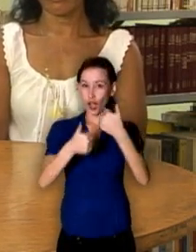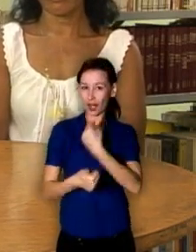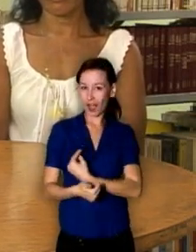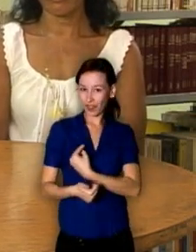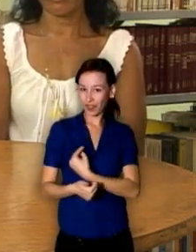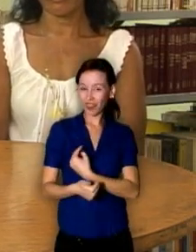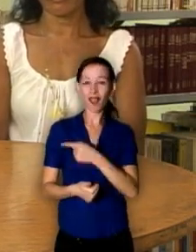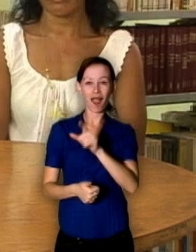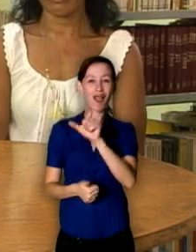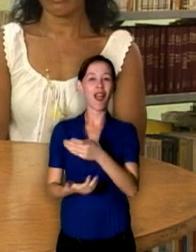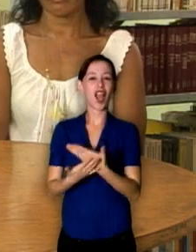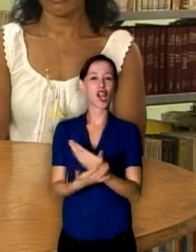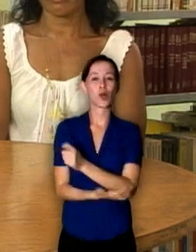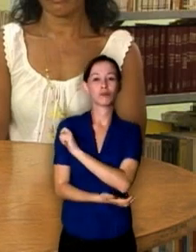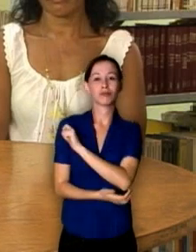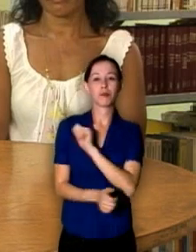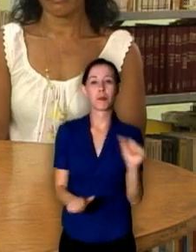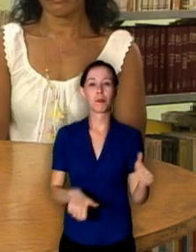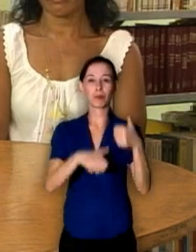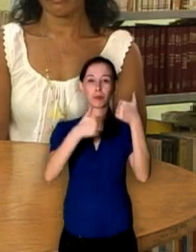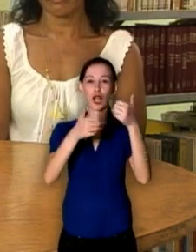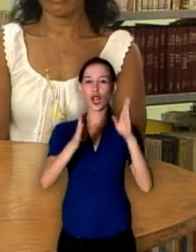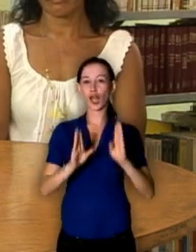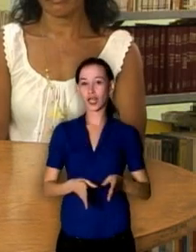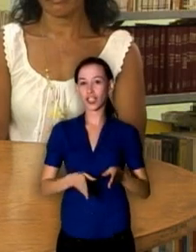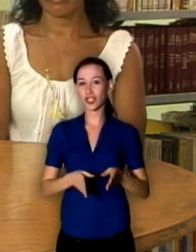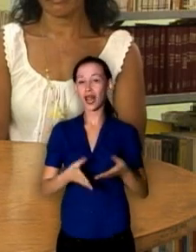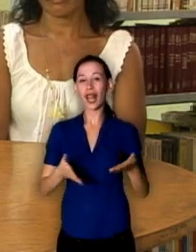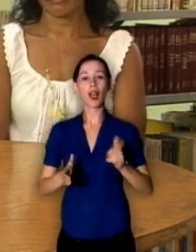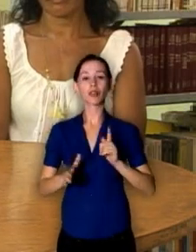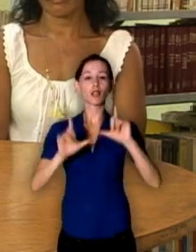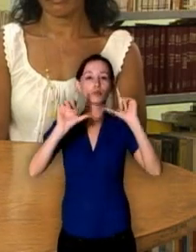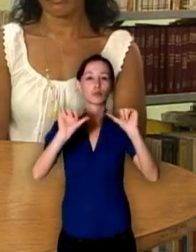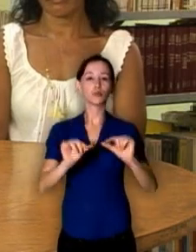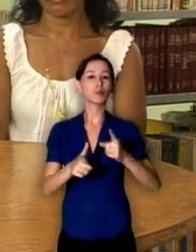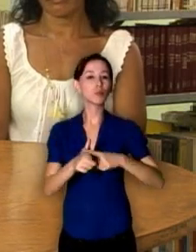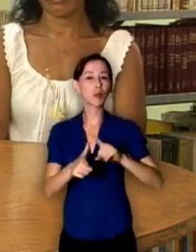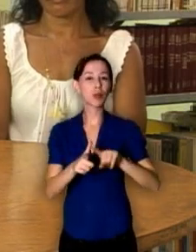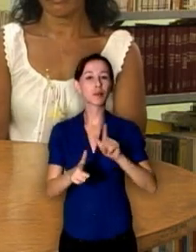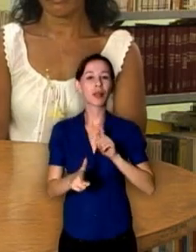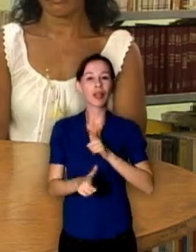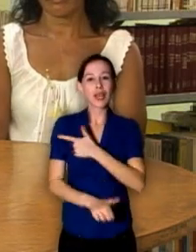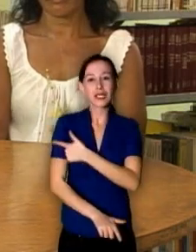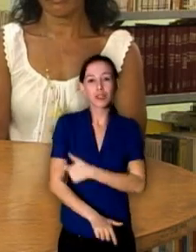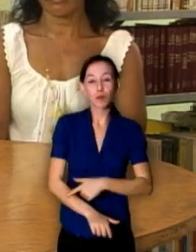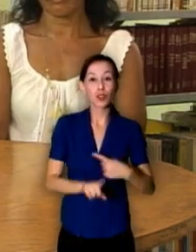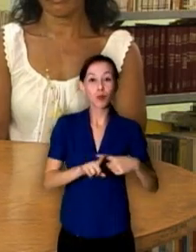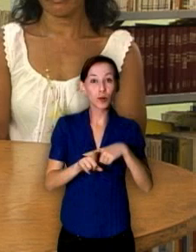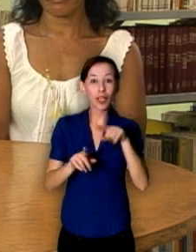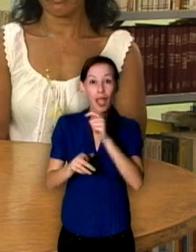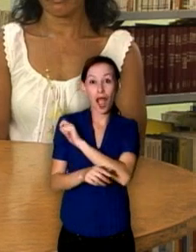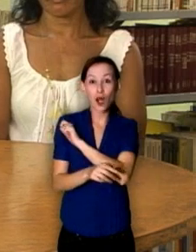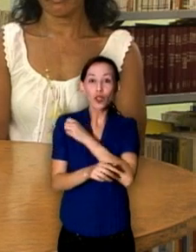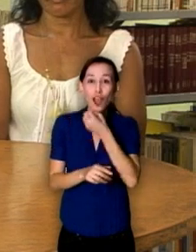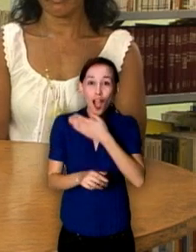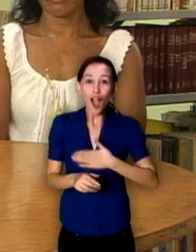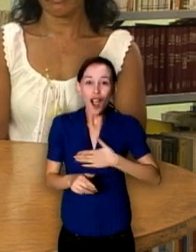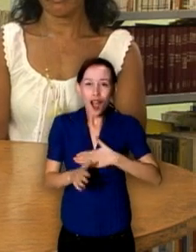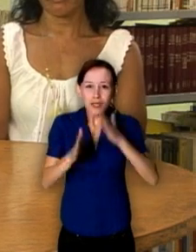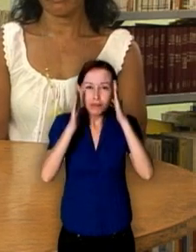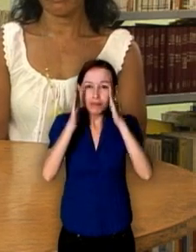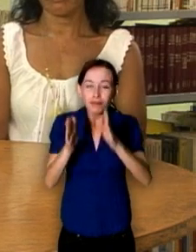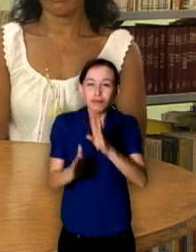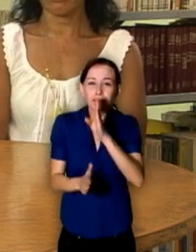a produção deles é maravilhosa. Você deixa de ter problema de disciplina, porque eles ficam muito focados naquilo que eles